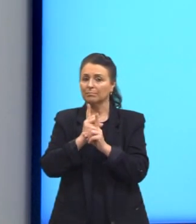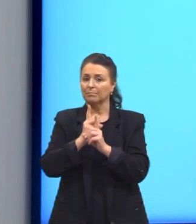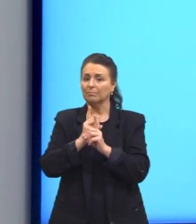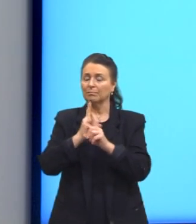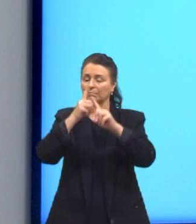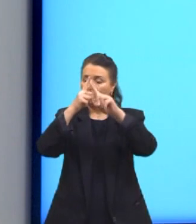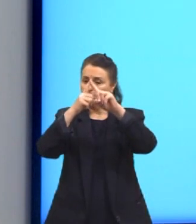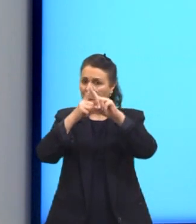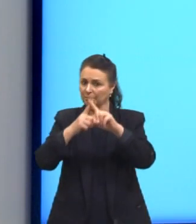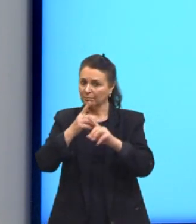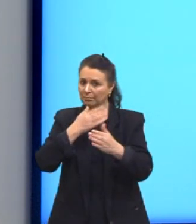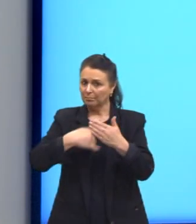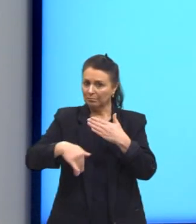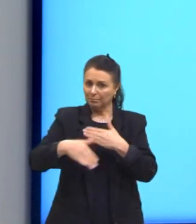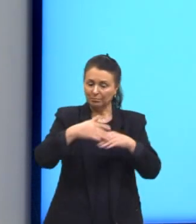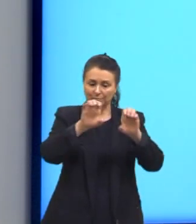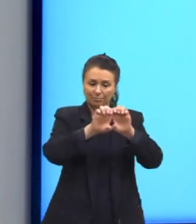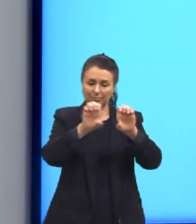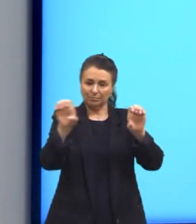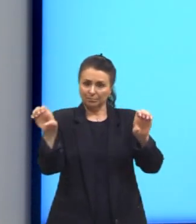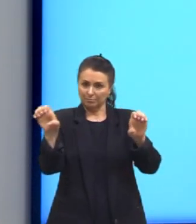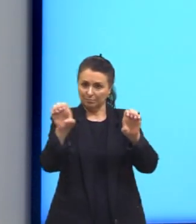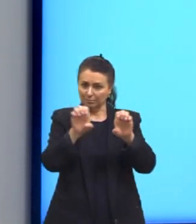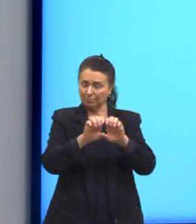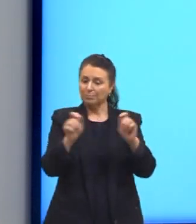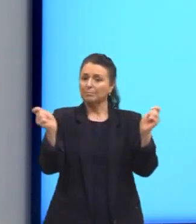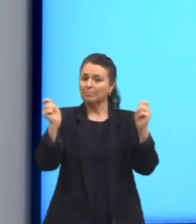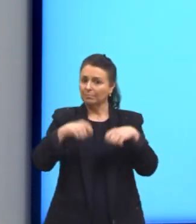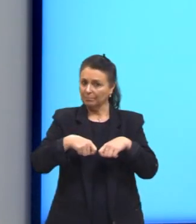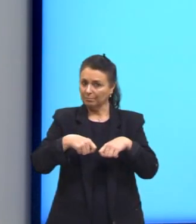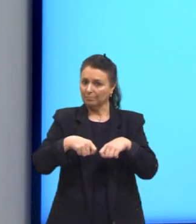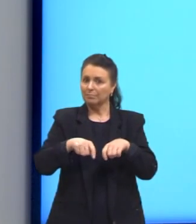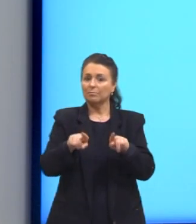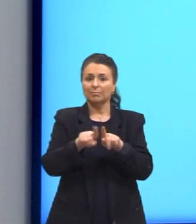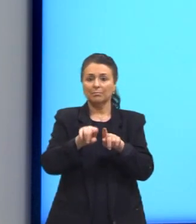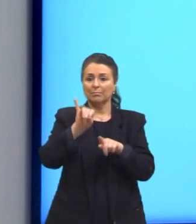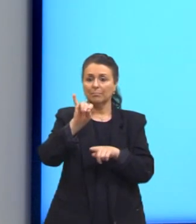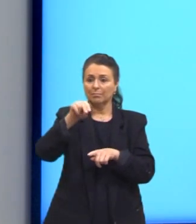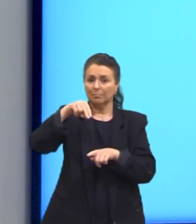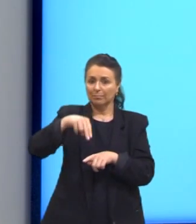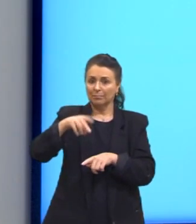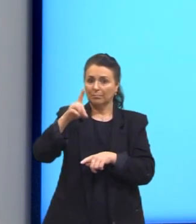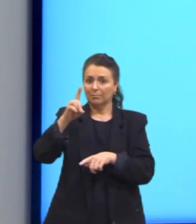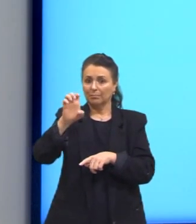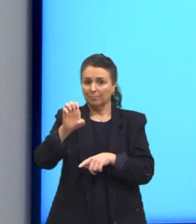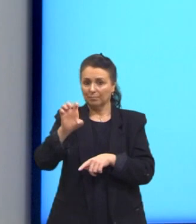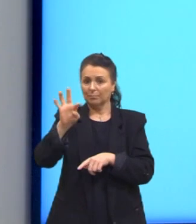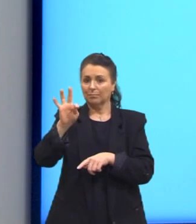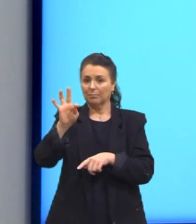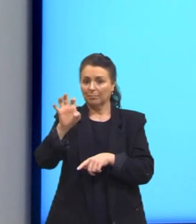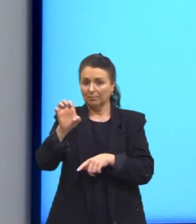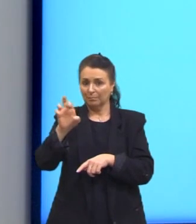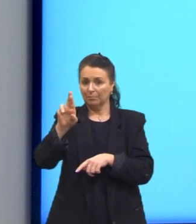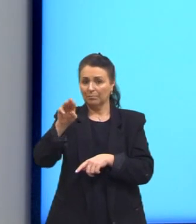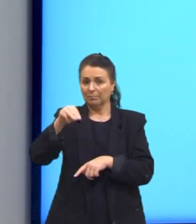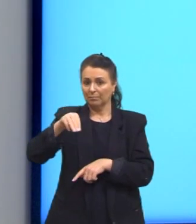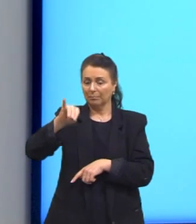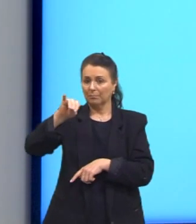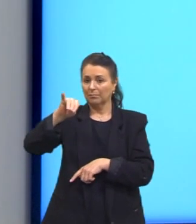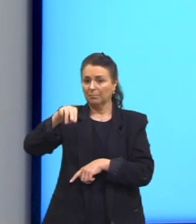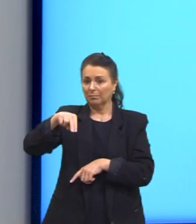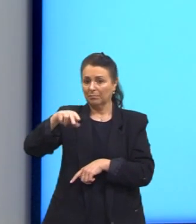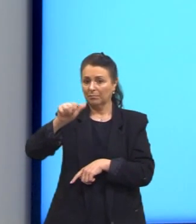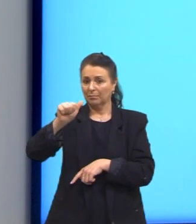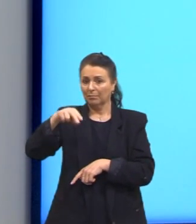as equações. Possível, mas indeterminado. Eu não consigo determinar todas as